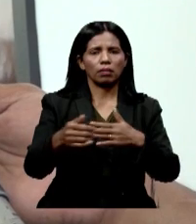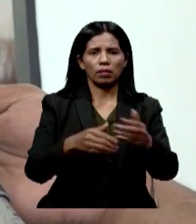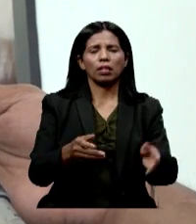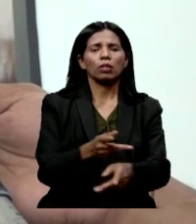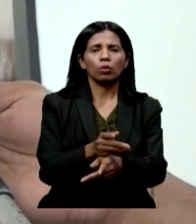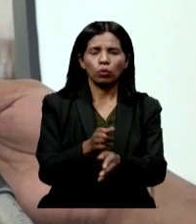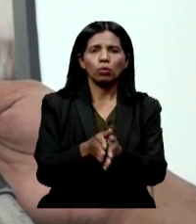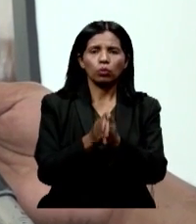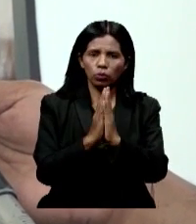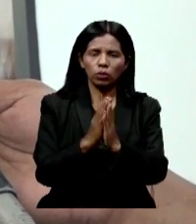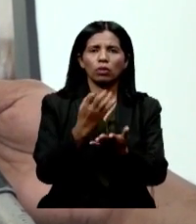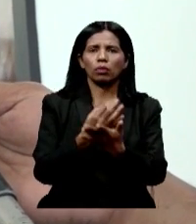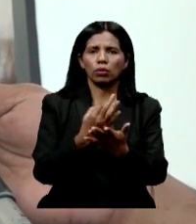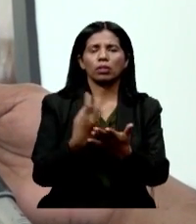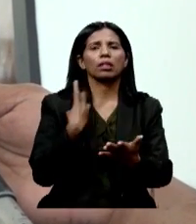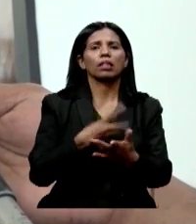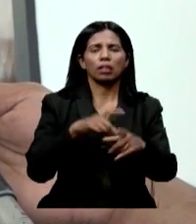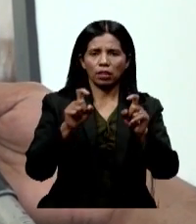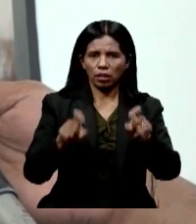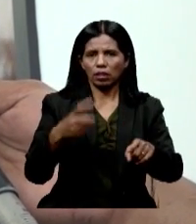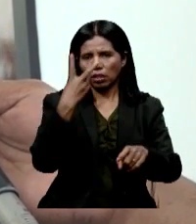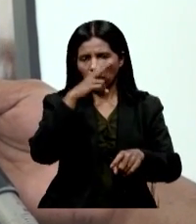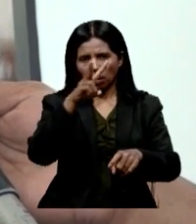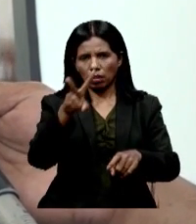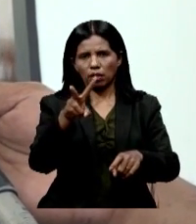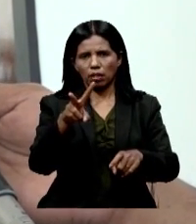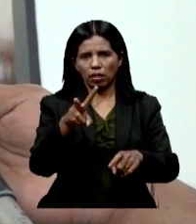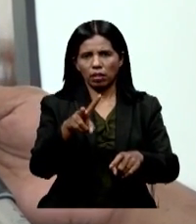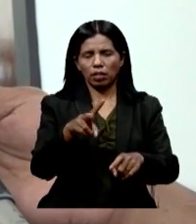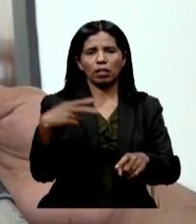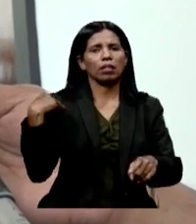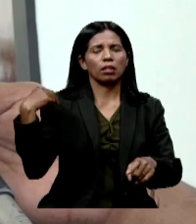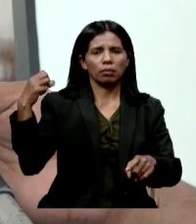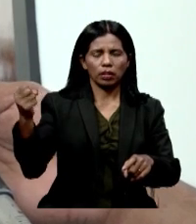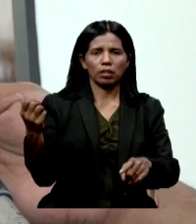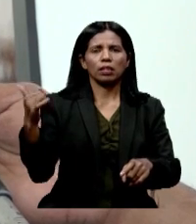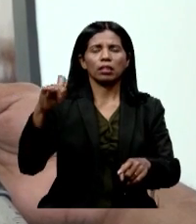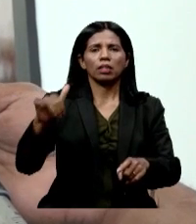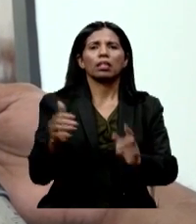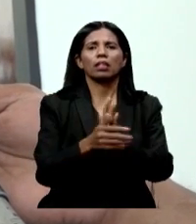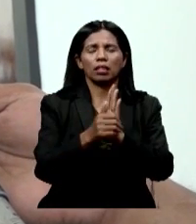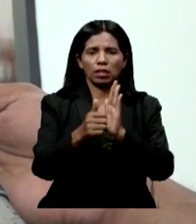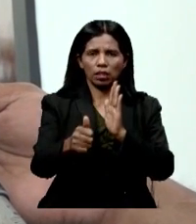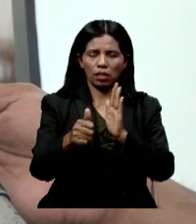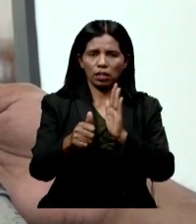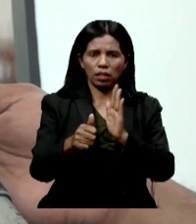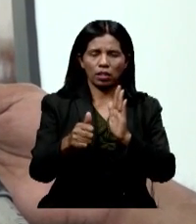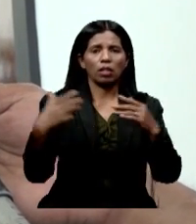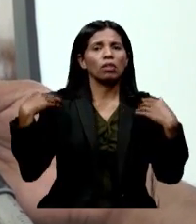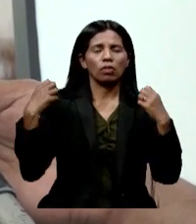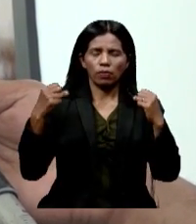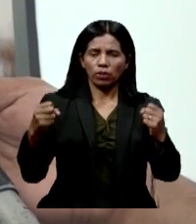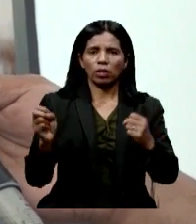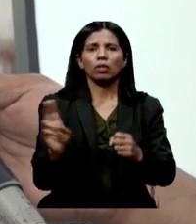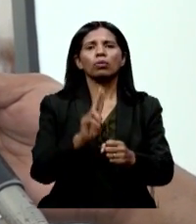tu russo tá nossa, mas vê que tem que haver cubit ser na capacidade o cubit a tu executa